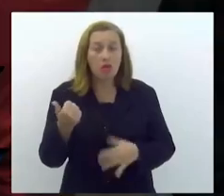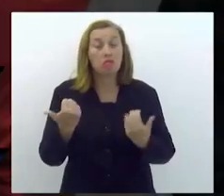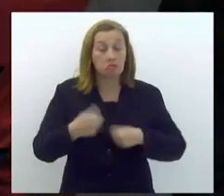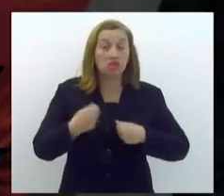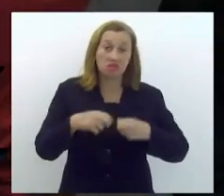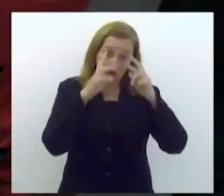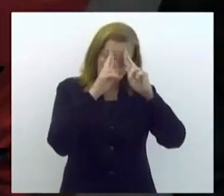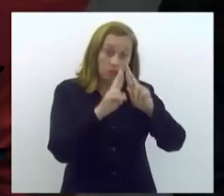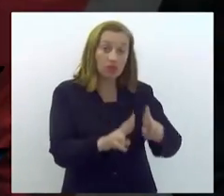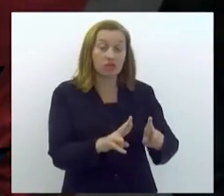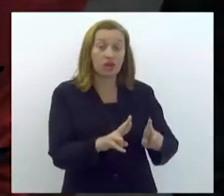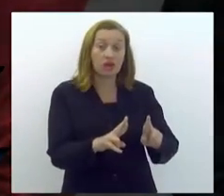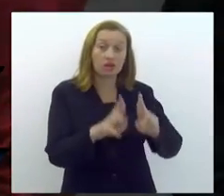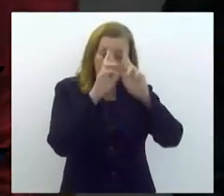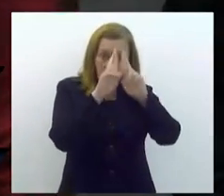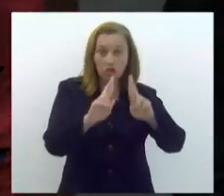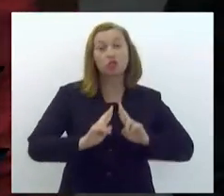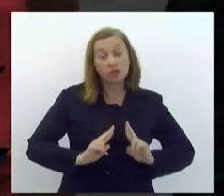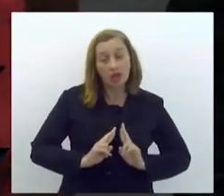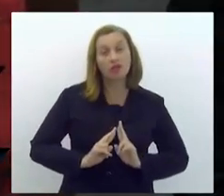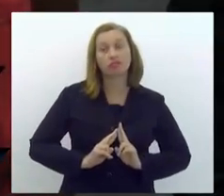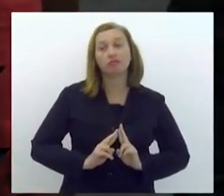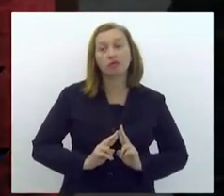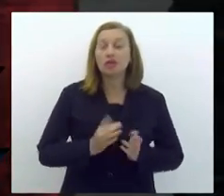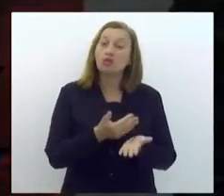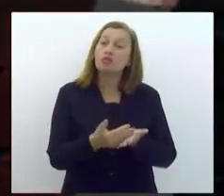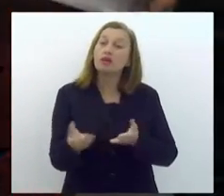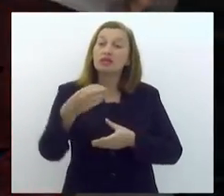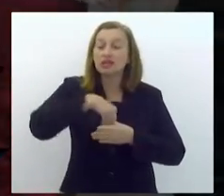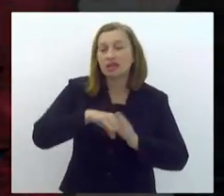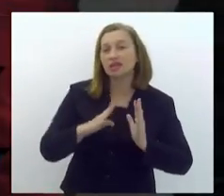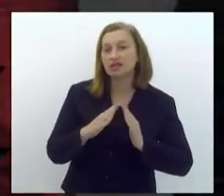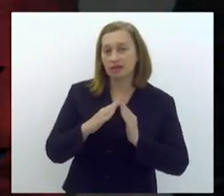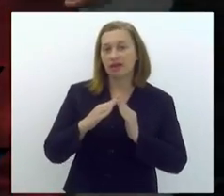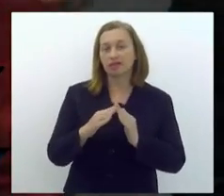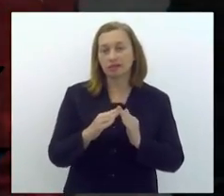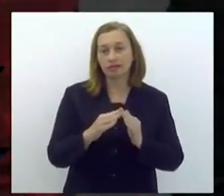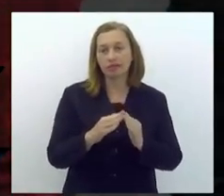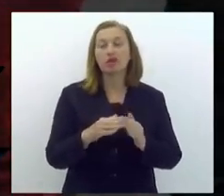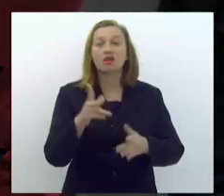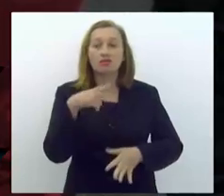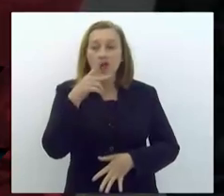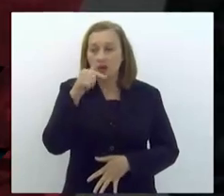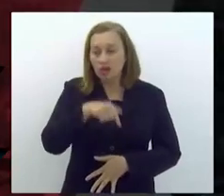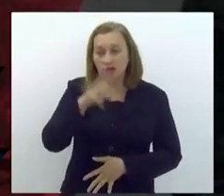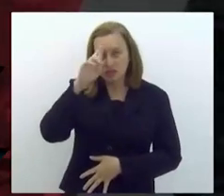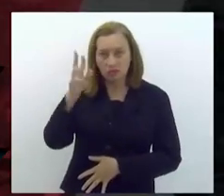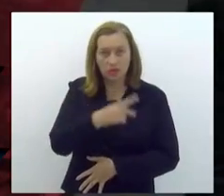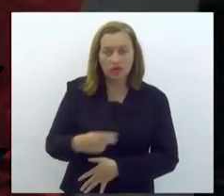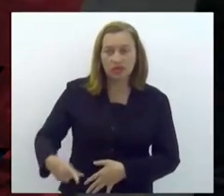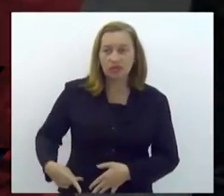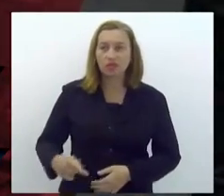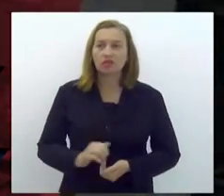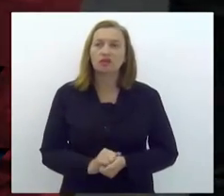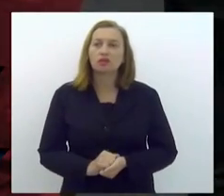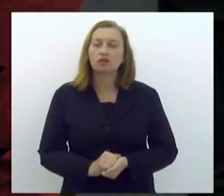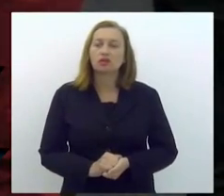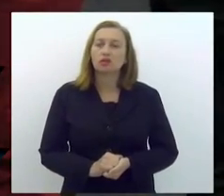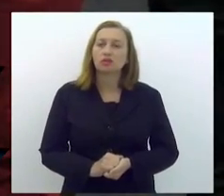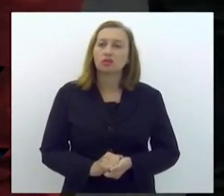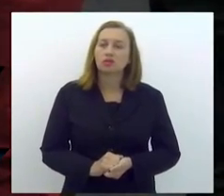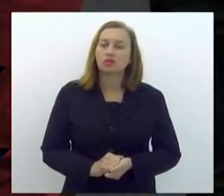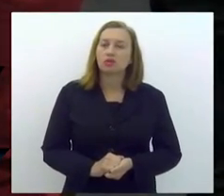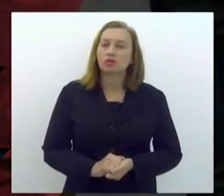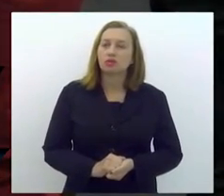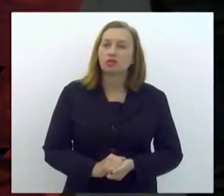de respeito e que esse respeito comece aqui dentro dessa casa trago aqui Presidente é uma Moção de